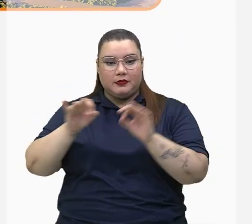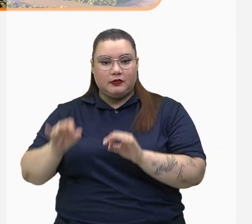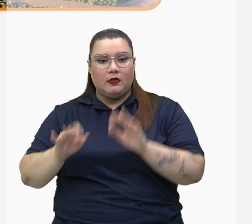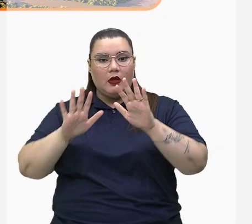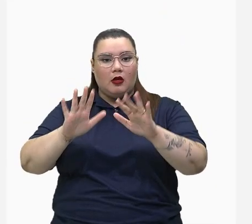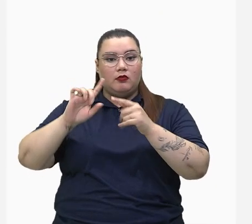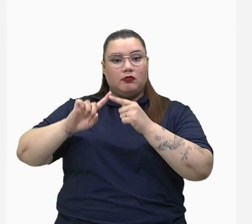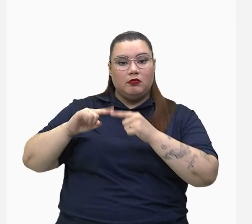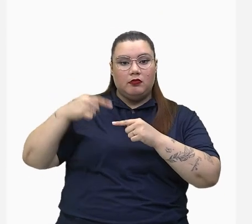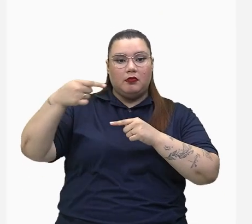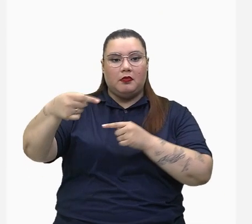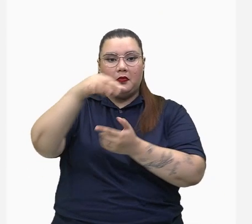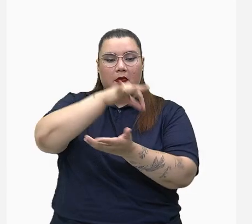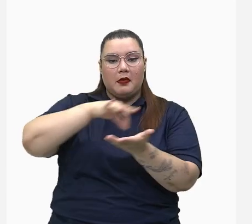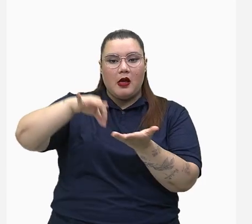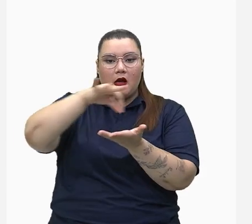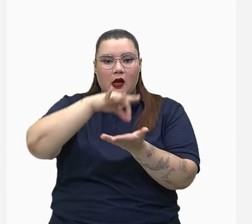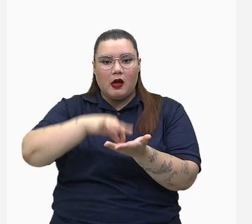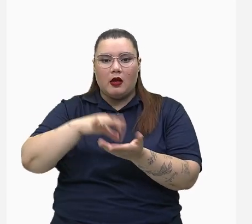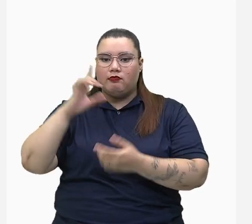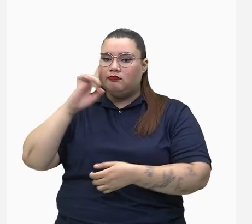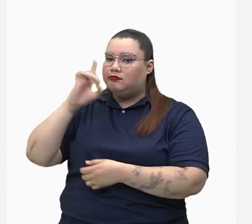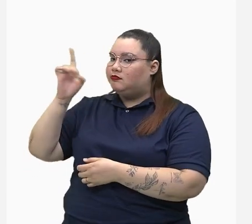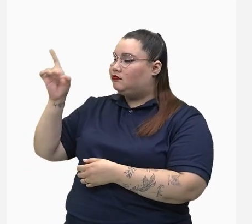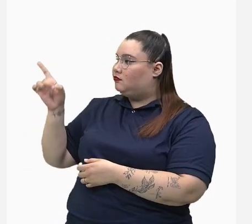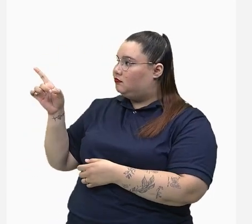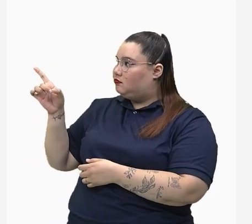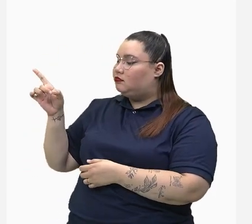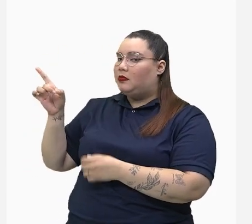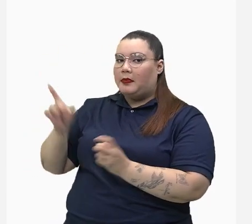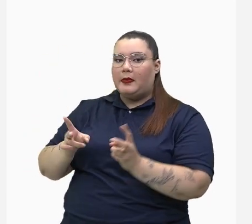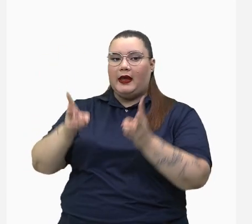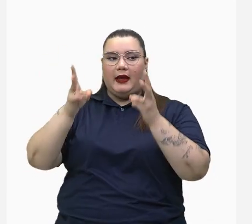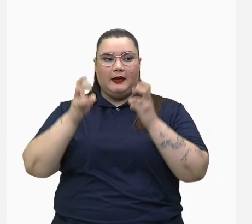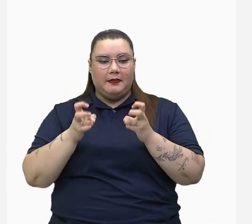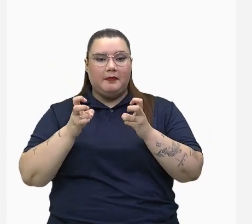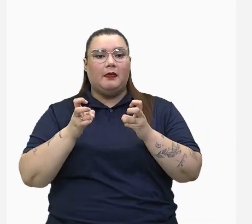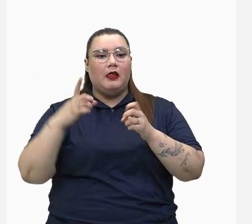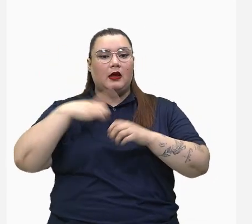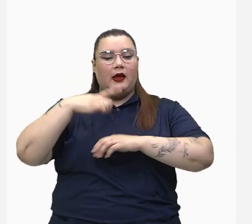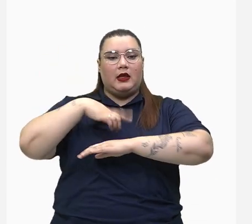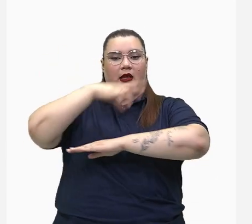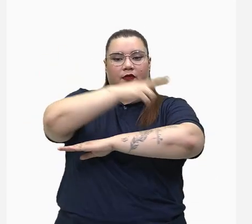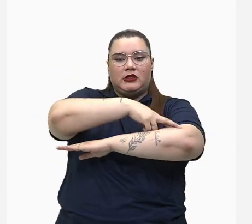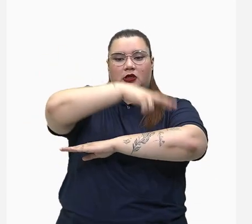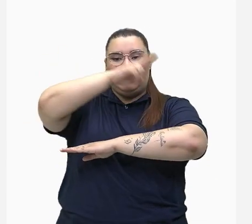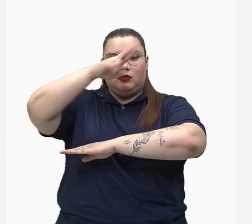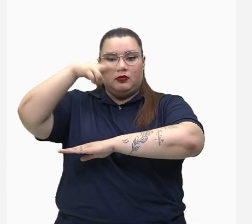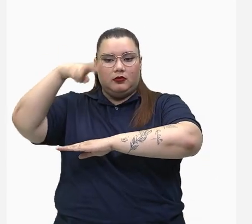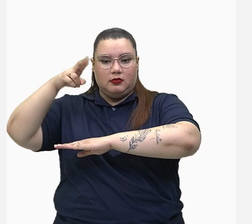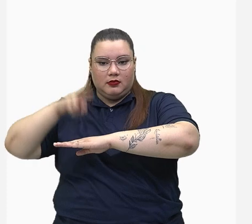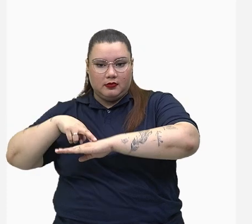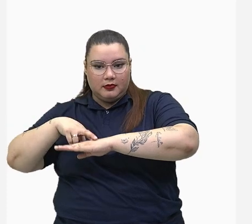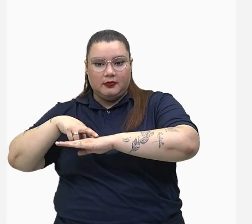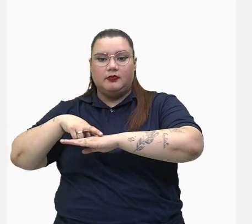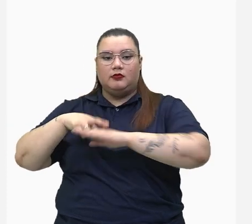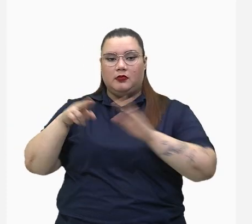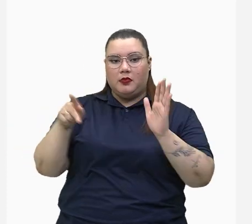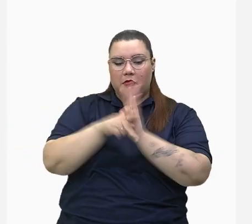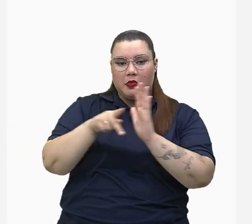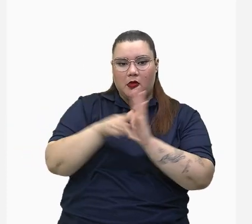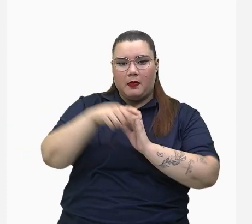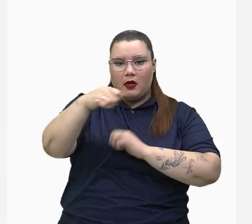próximo mapa, vocês podem observar a área de abrangência de cada uma